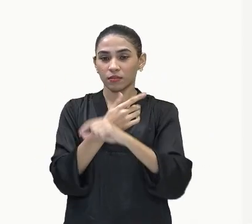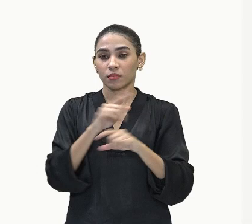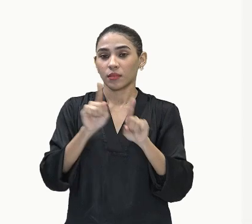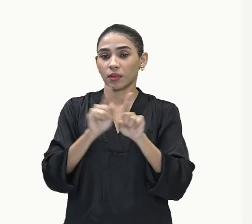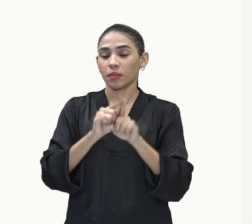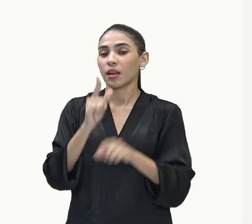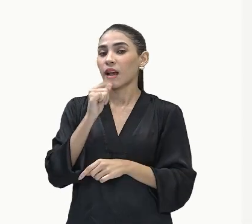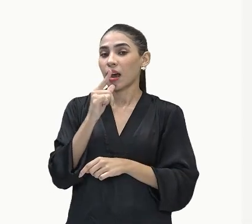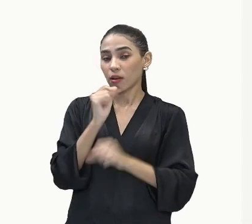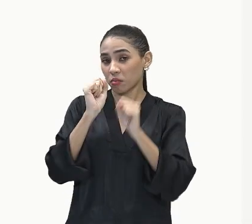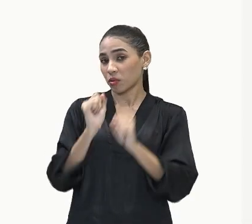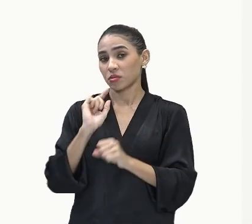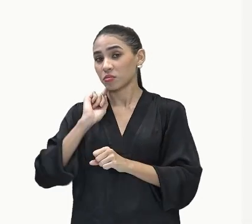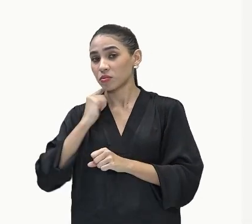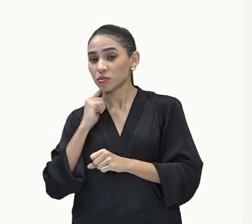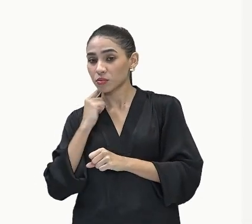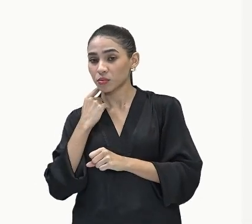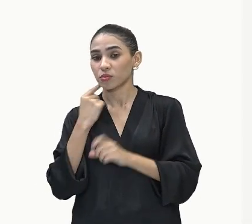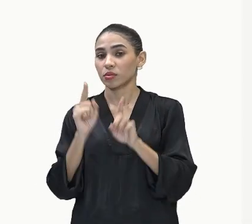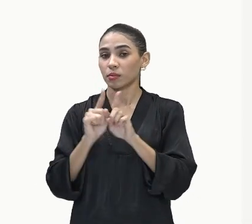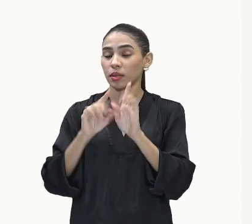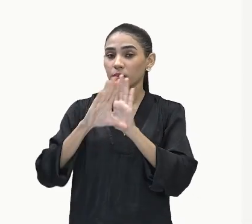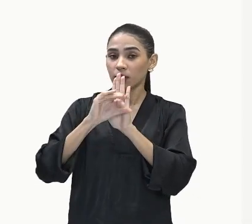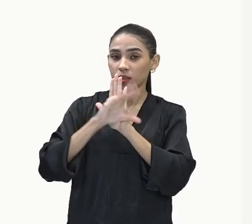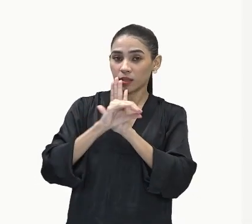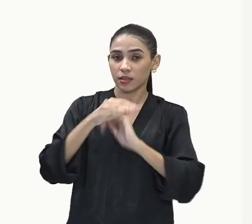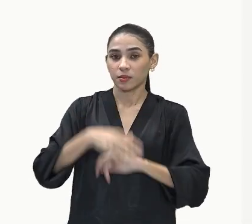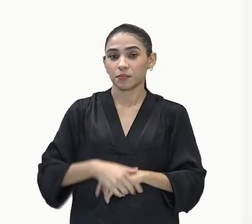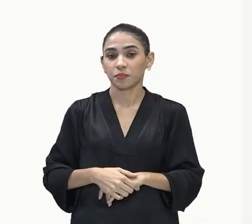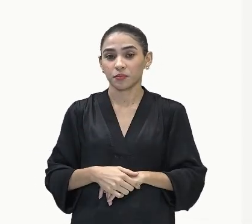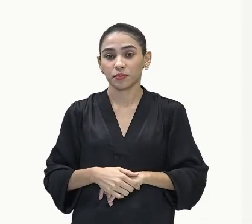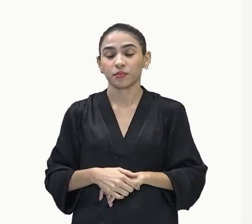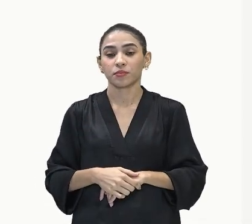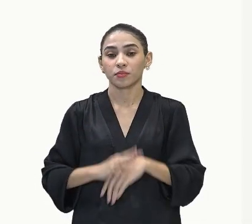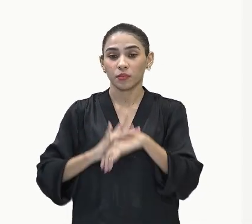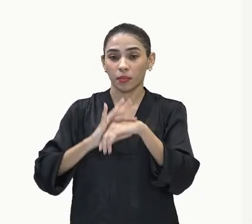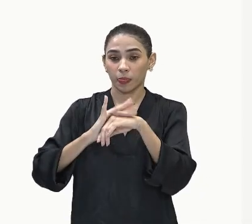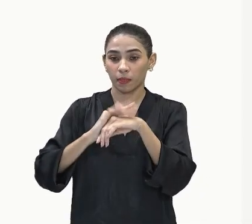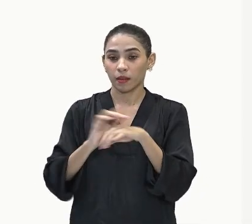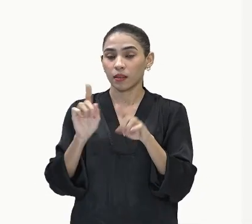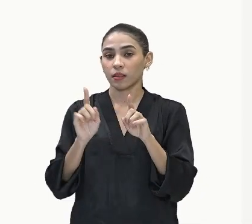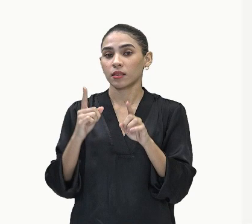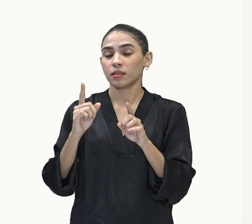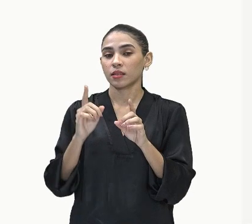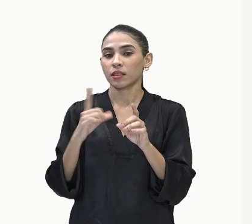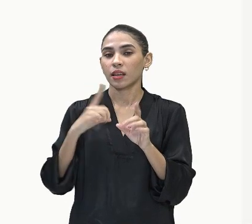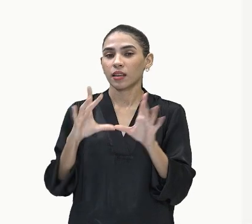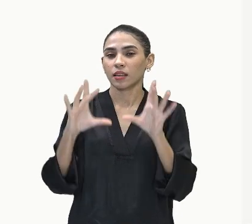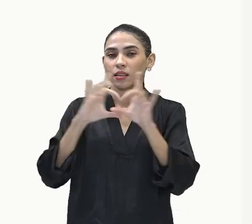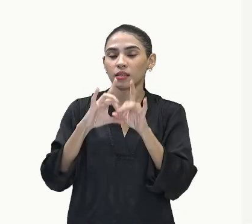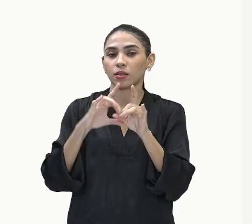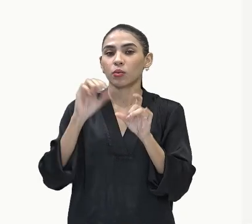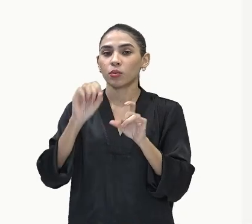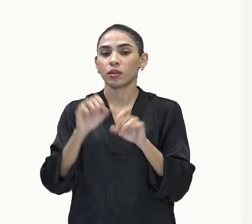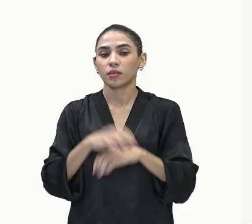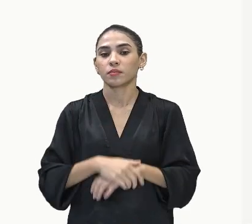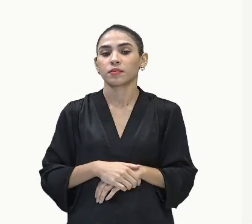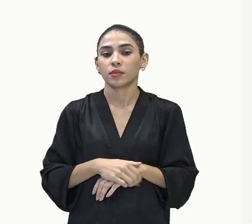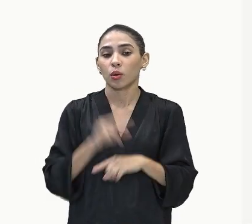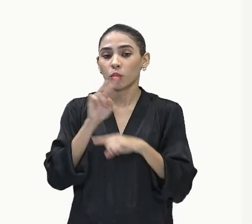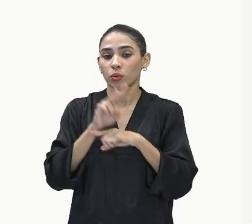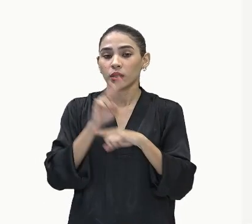água que pode estar contaminada com essa bactéria E aí essa doença está ligada diretamente ao saneamento